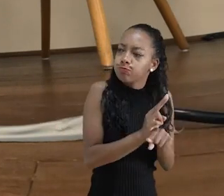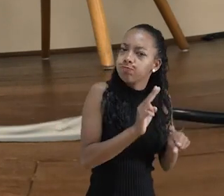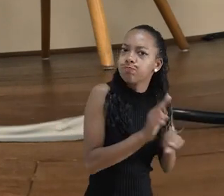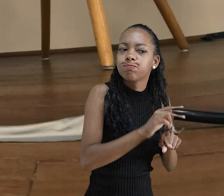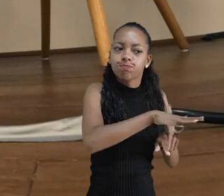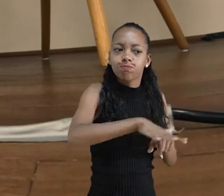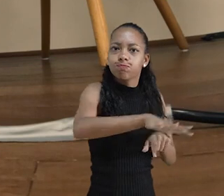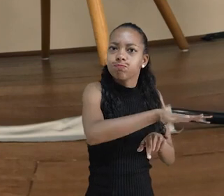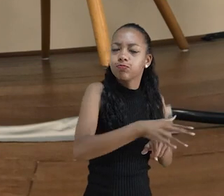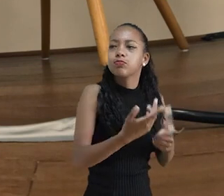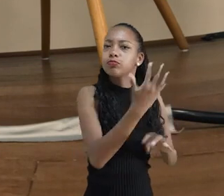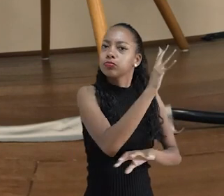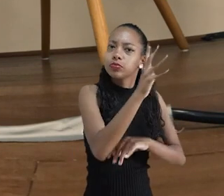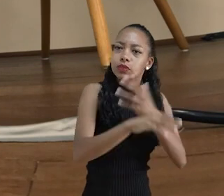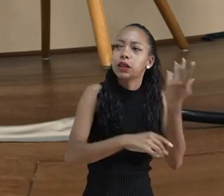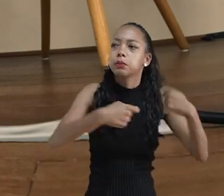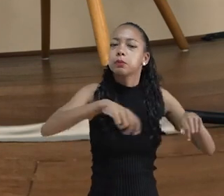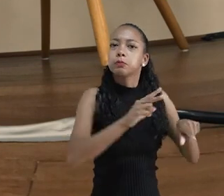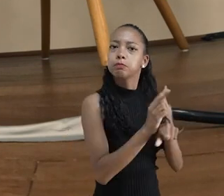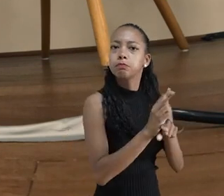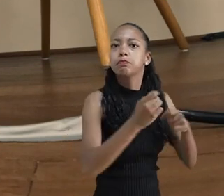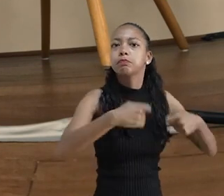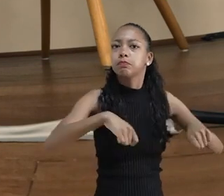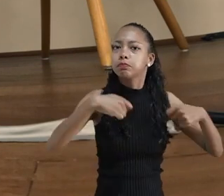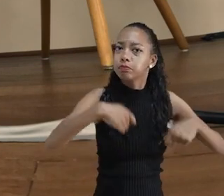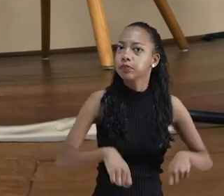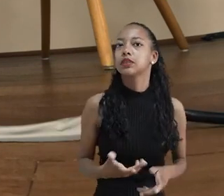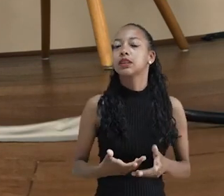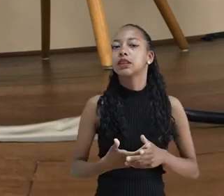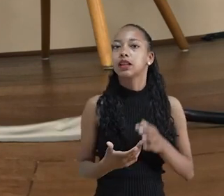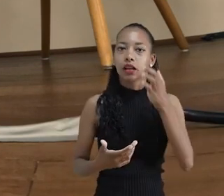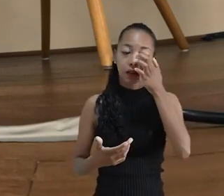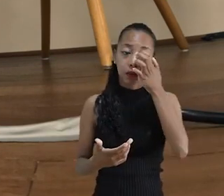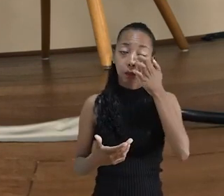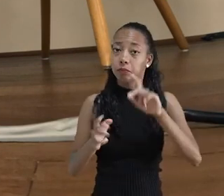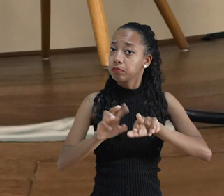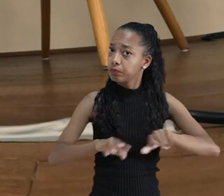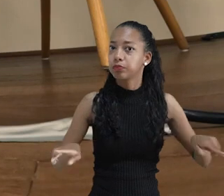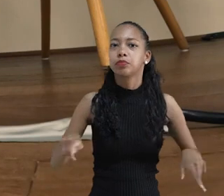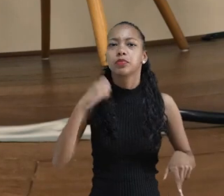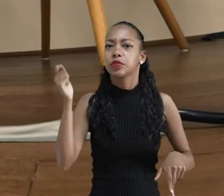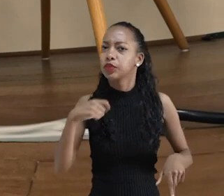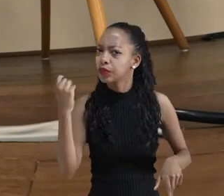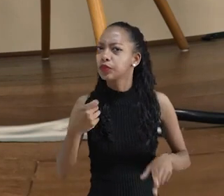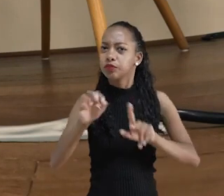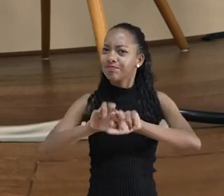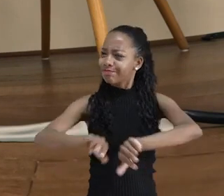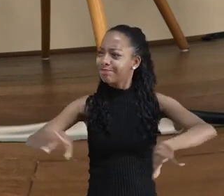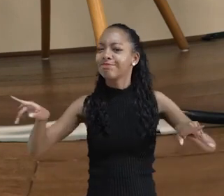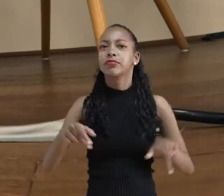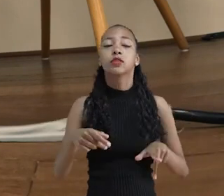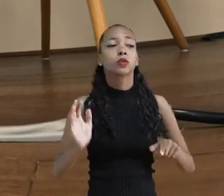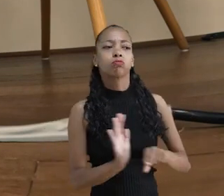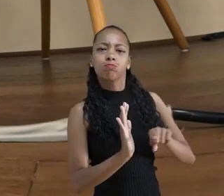né as Universidades defendendo a criação da área de Proteção Ambiental e os artistas especialmente o teatro de rua colaborando contribuindo